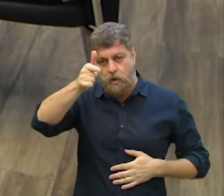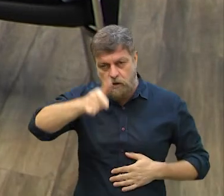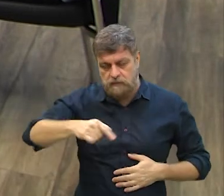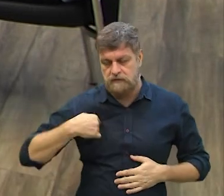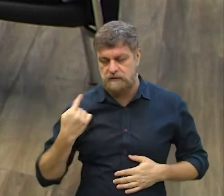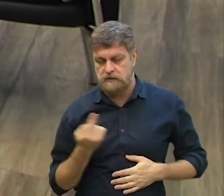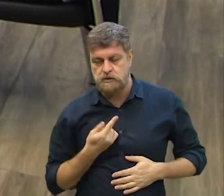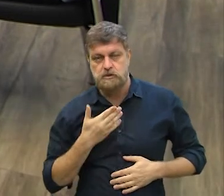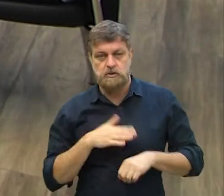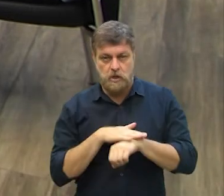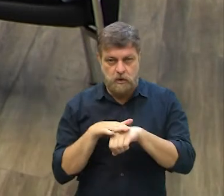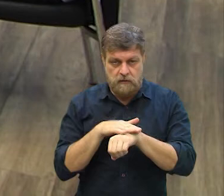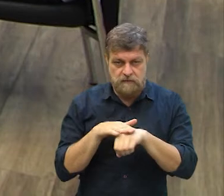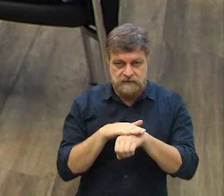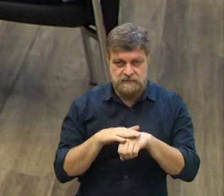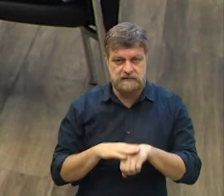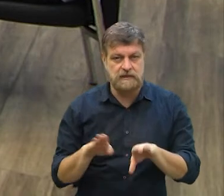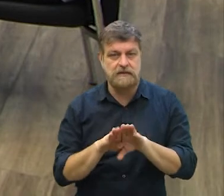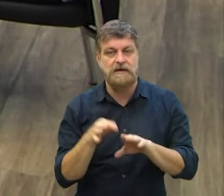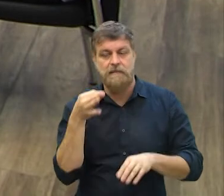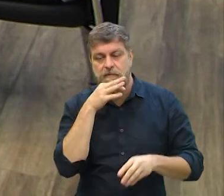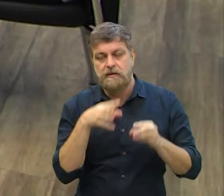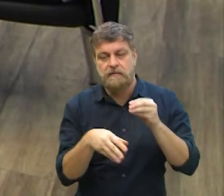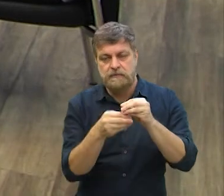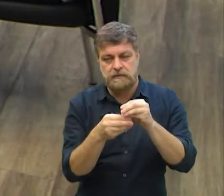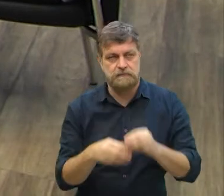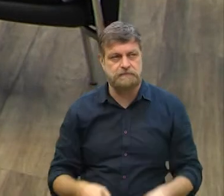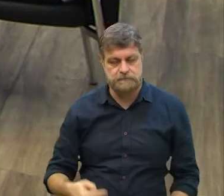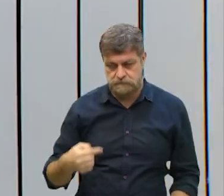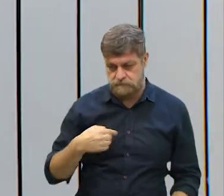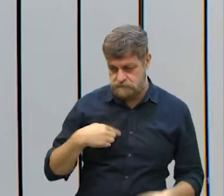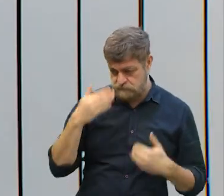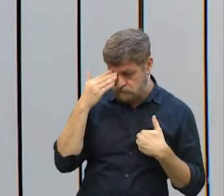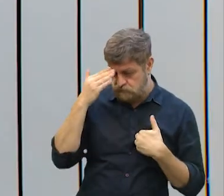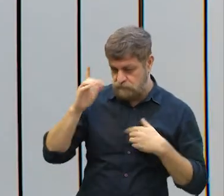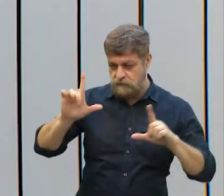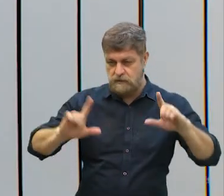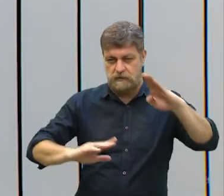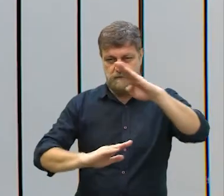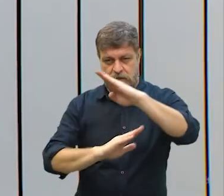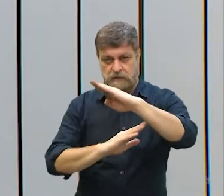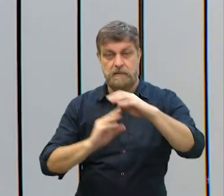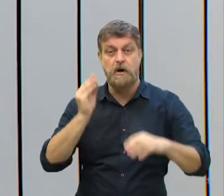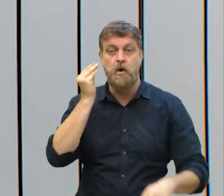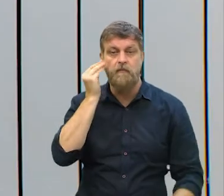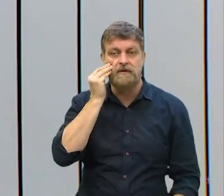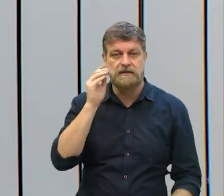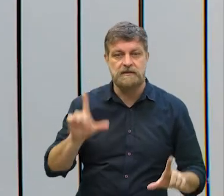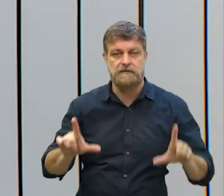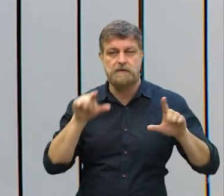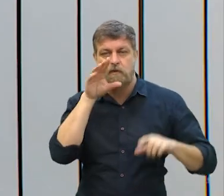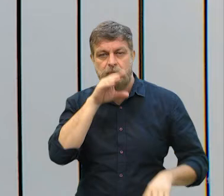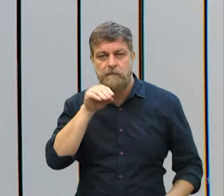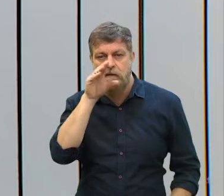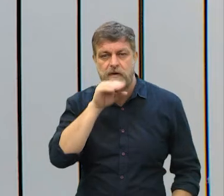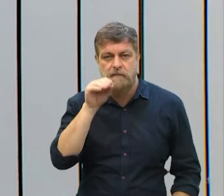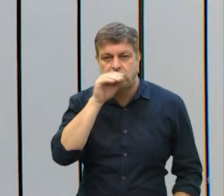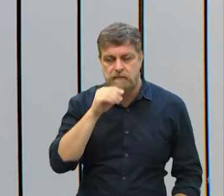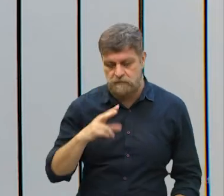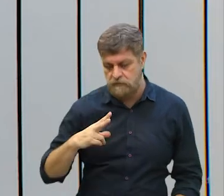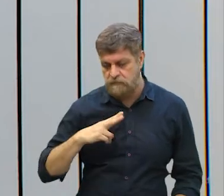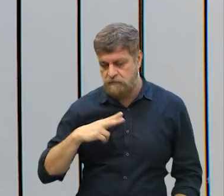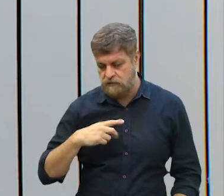oportunidade para a gente poder voltar a conversar, e as considerações finais. Eu agradeço aí a TV Câmara por dar essa oportunidade de poder falar um pouco